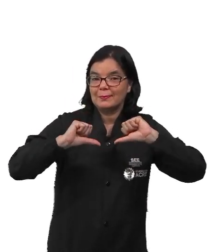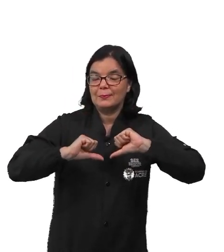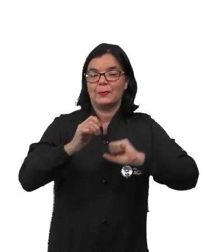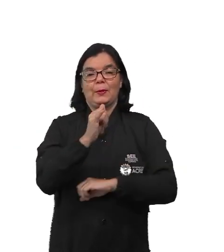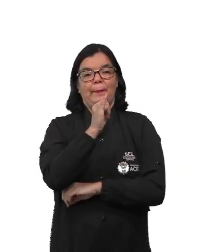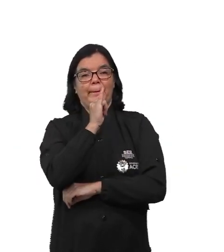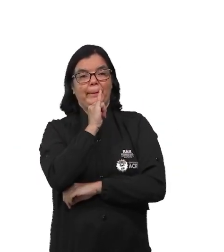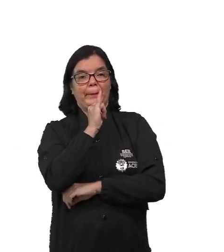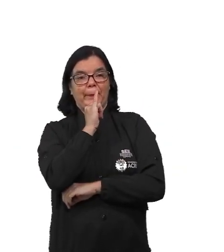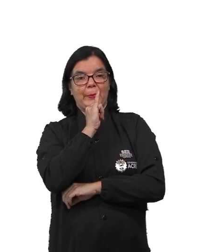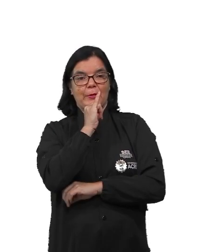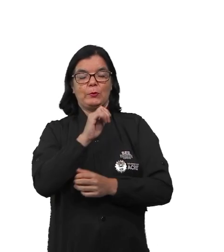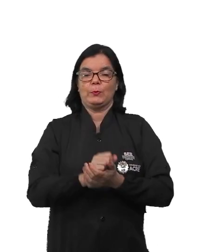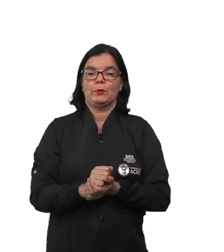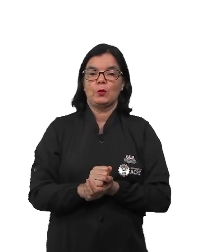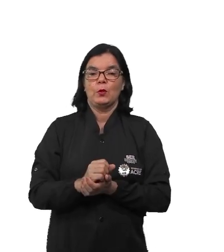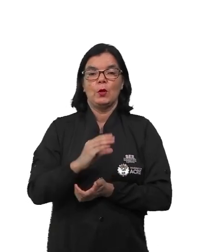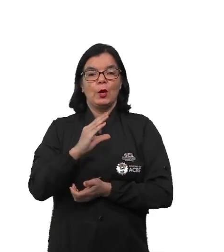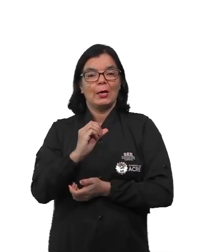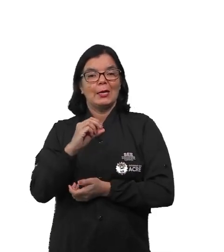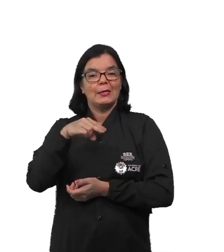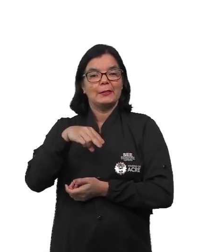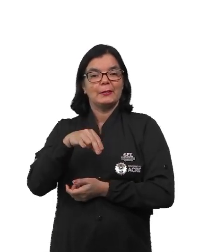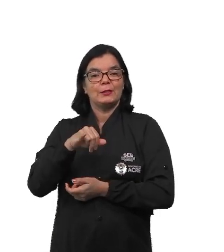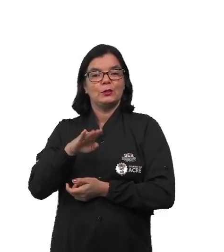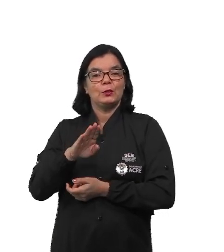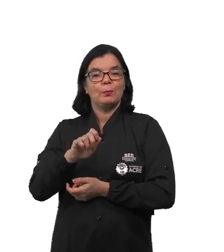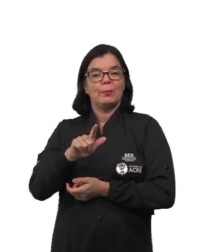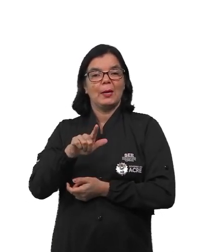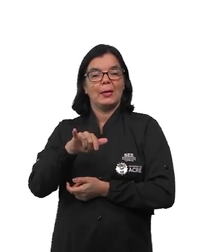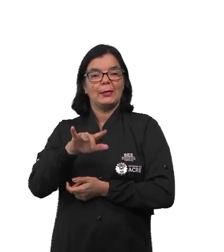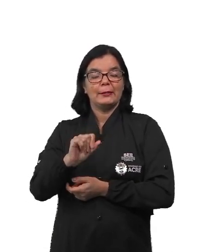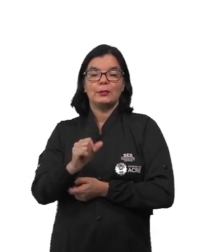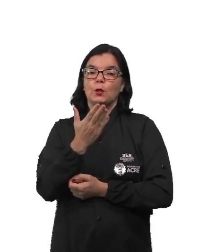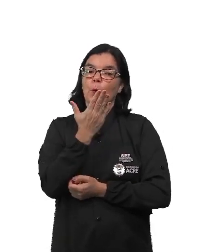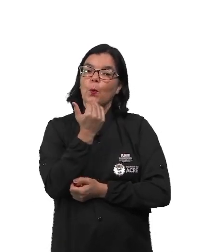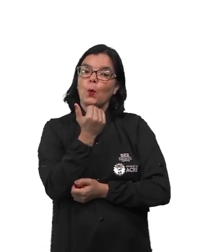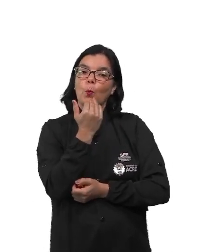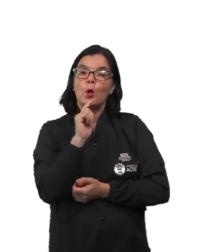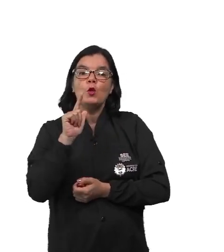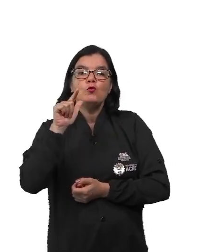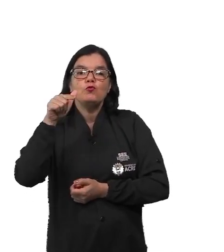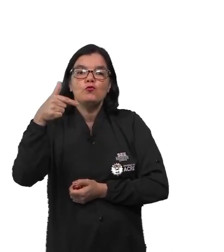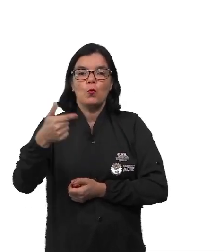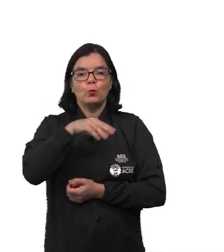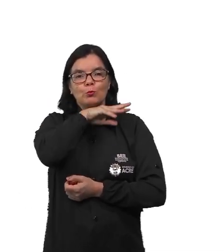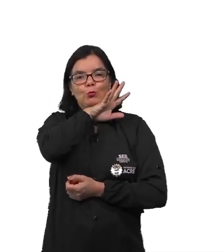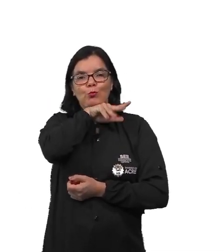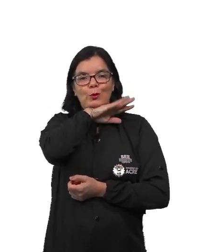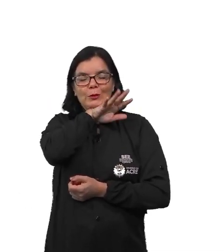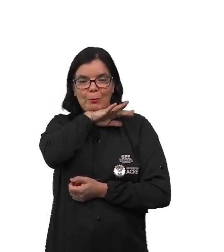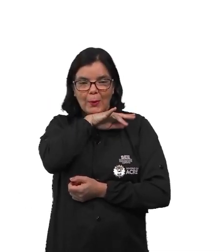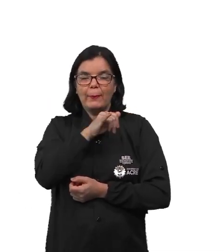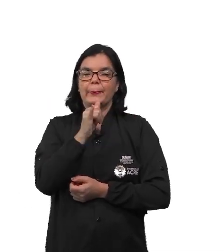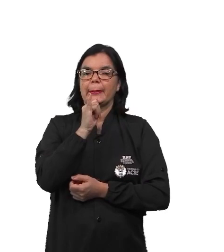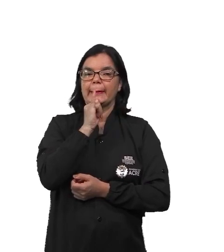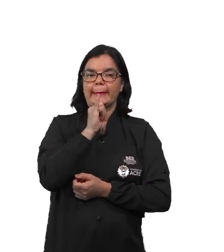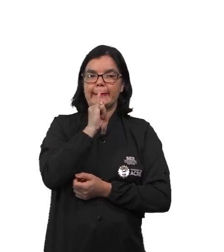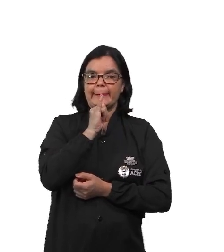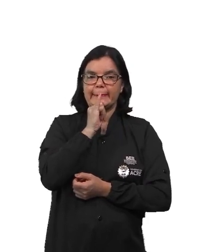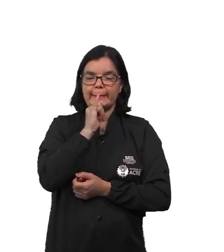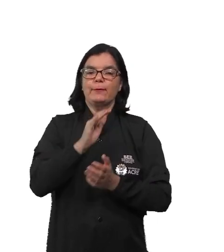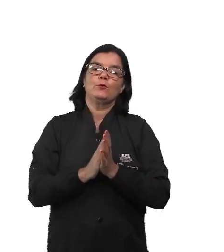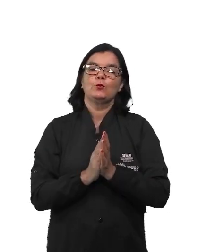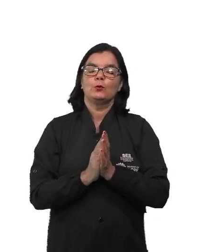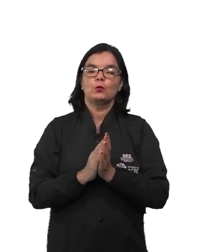Por exemplo, canibalismo, relação na qual um organismo se alimenta de outro da mesma espécie. Temos exemplo, o